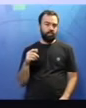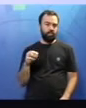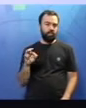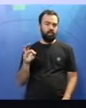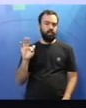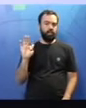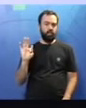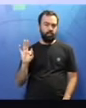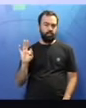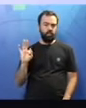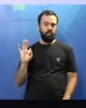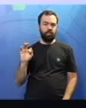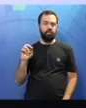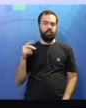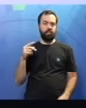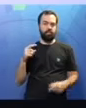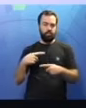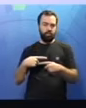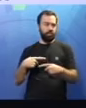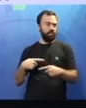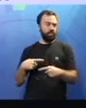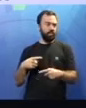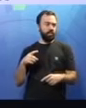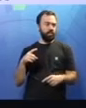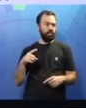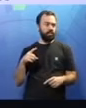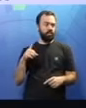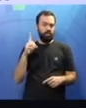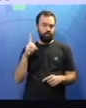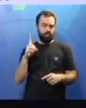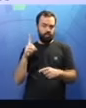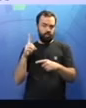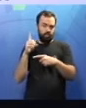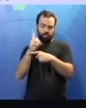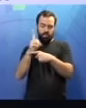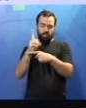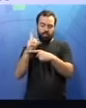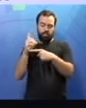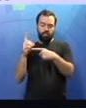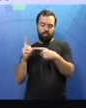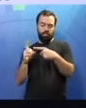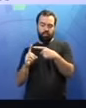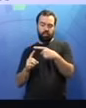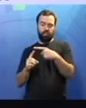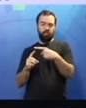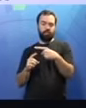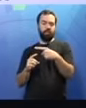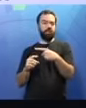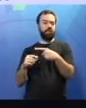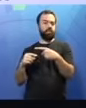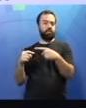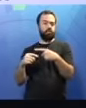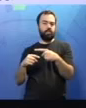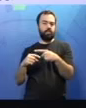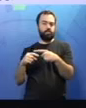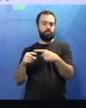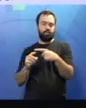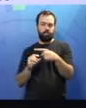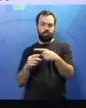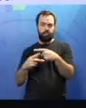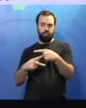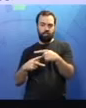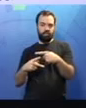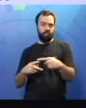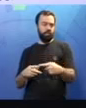seu período, e a unidade de medida é o Hertz. A frequência de uma onda ela é determinada pela sua